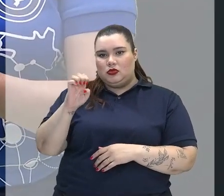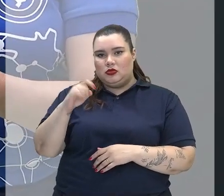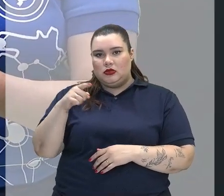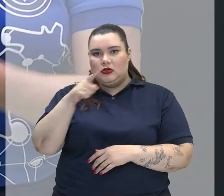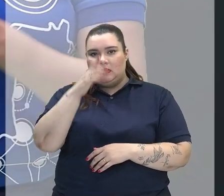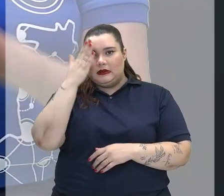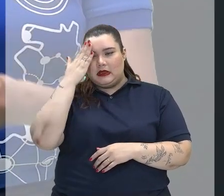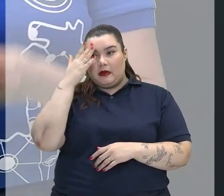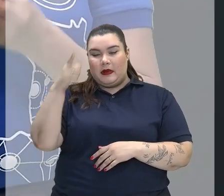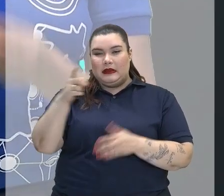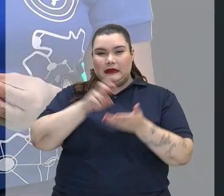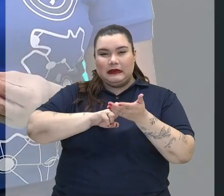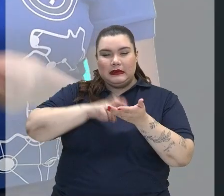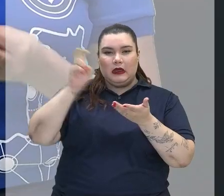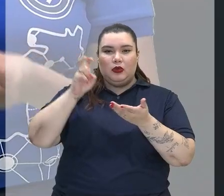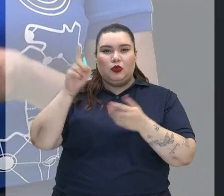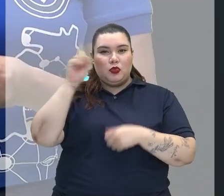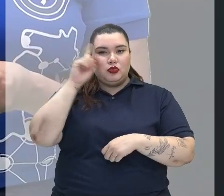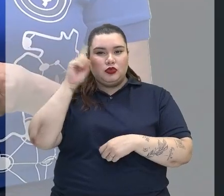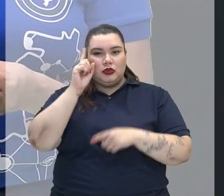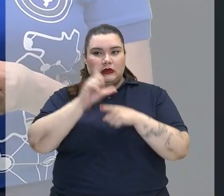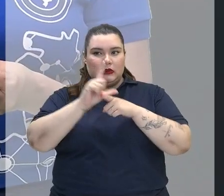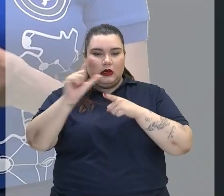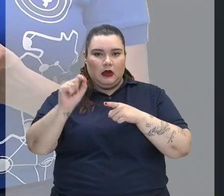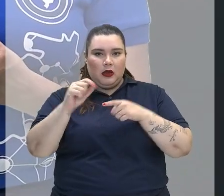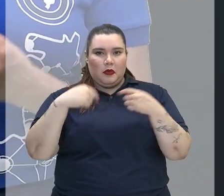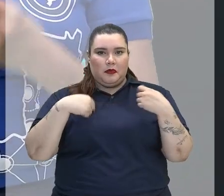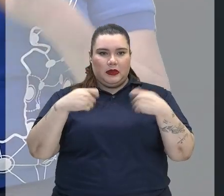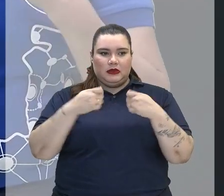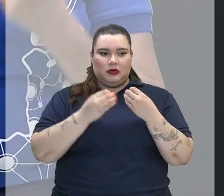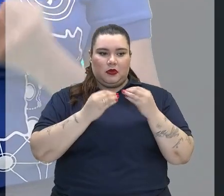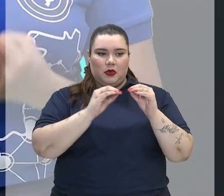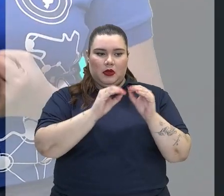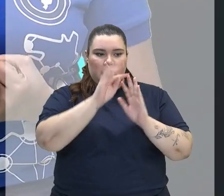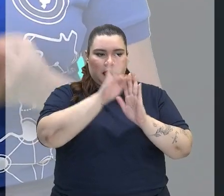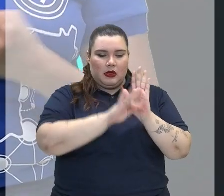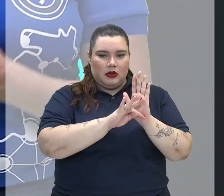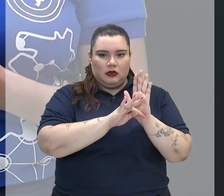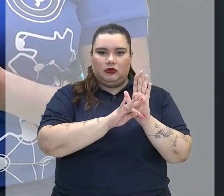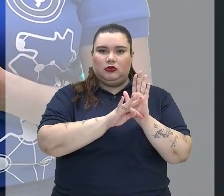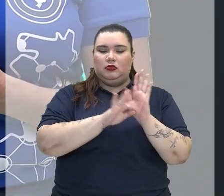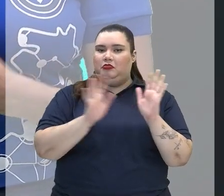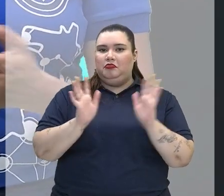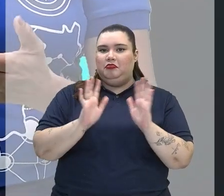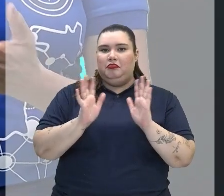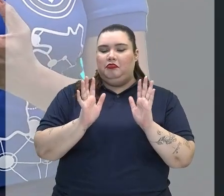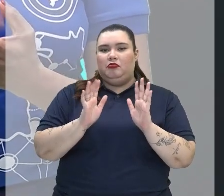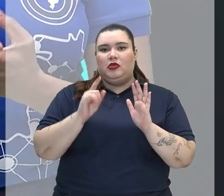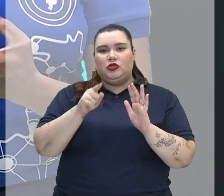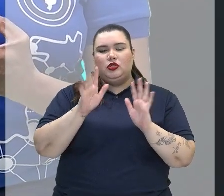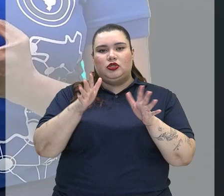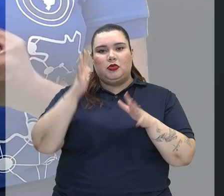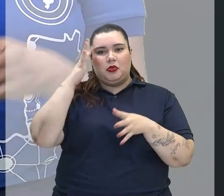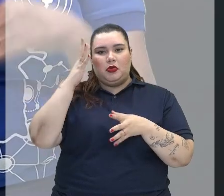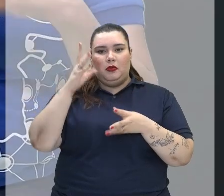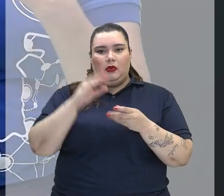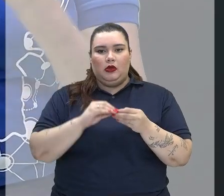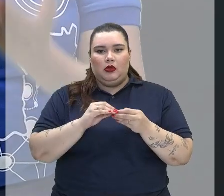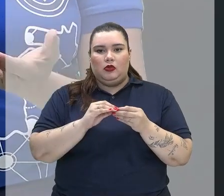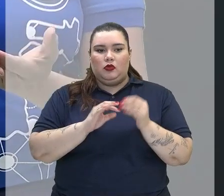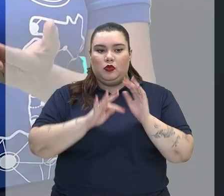os dias. É preciso dizer que ele vai sair para pescar? Não, ele saiu só com a tarrafa e a canoa. Não está